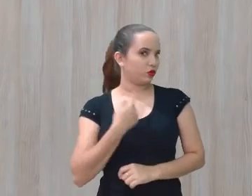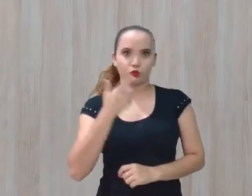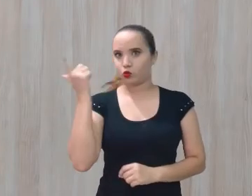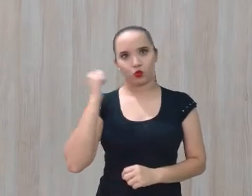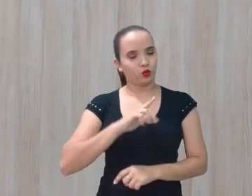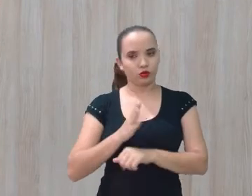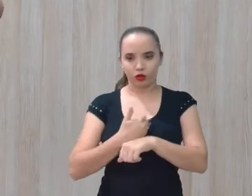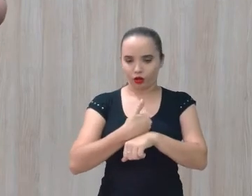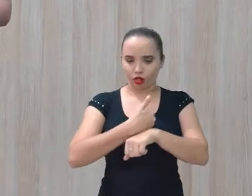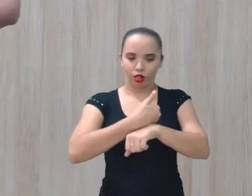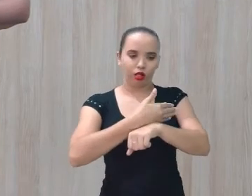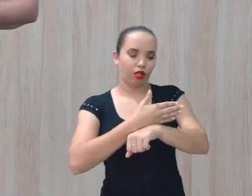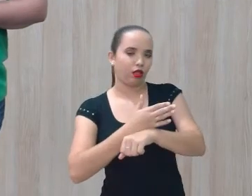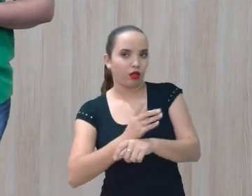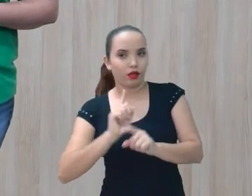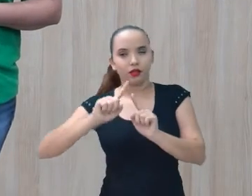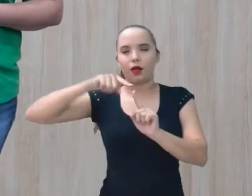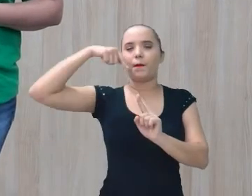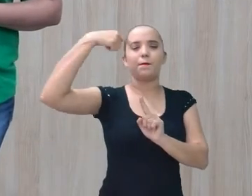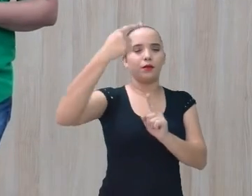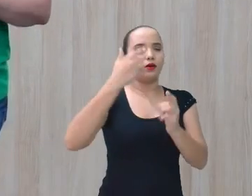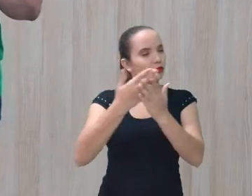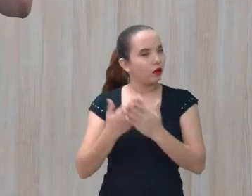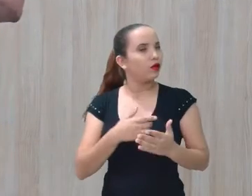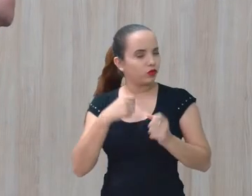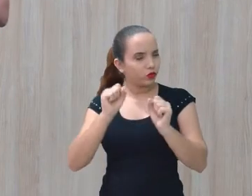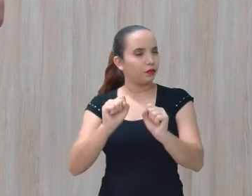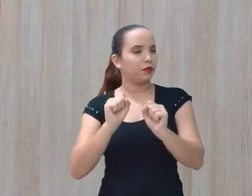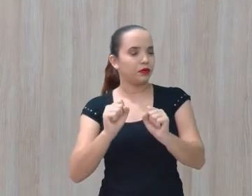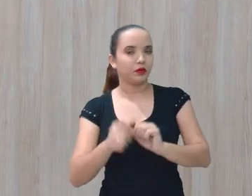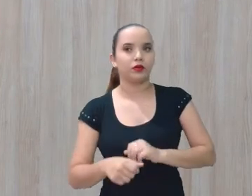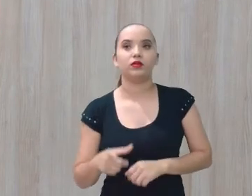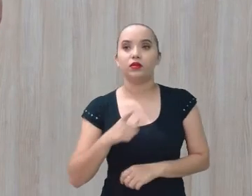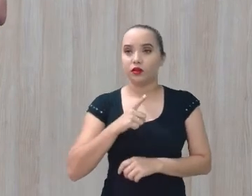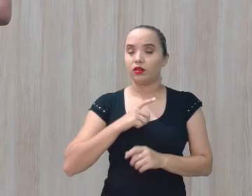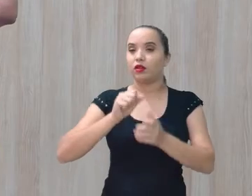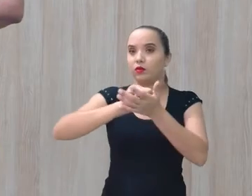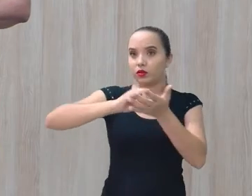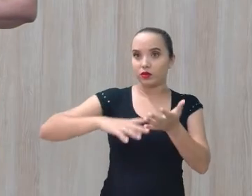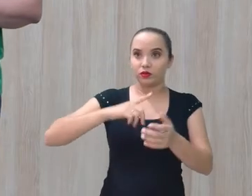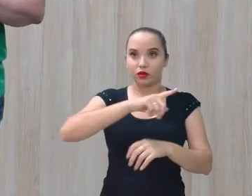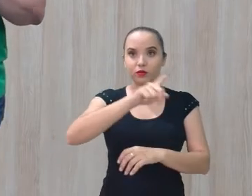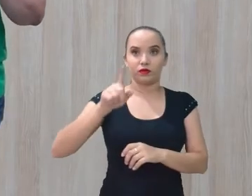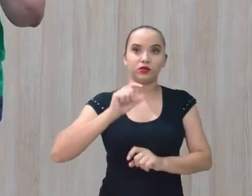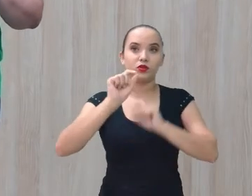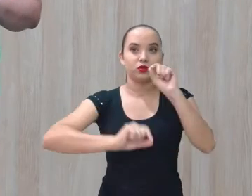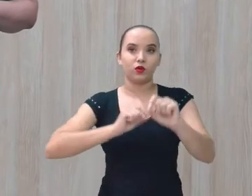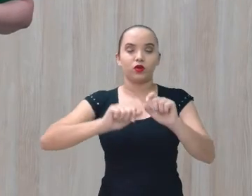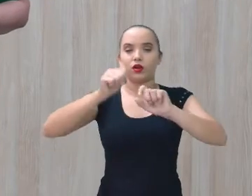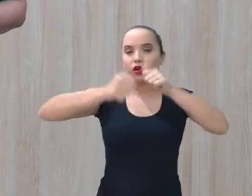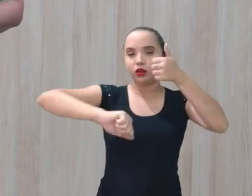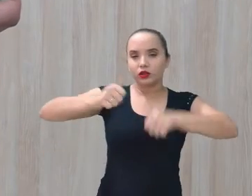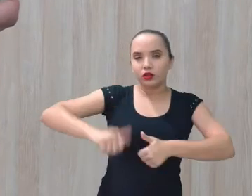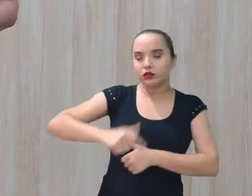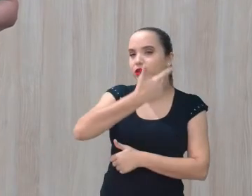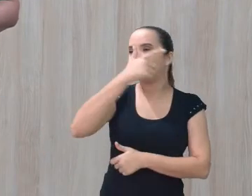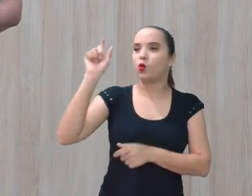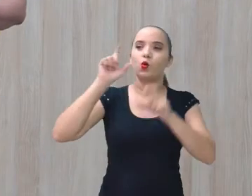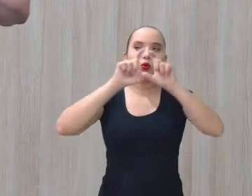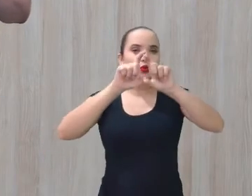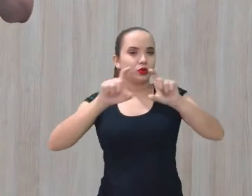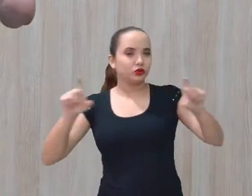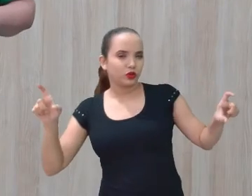tempo, podemos falar disso na próxima, tá? Fica uma atividade para vocês aí, que é analisar outras